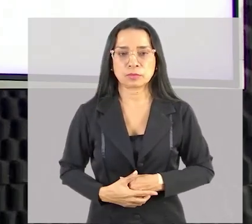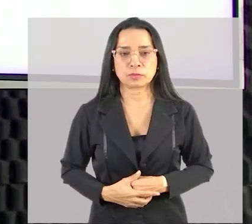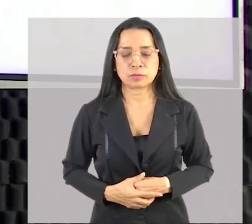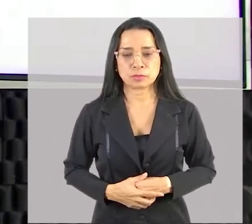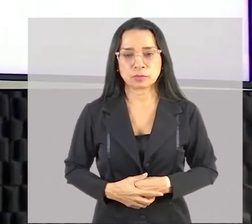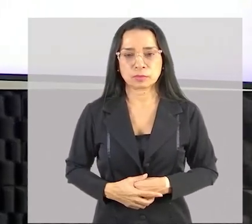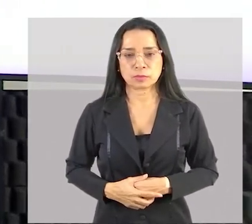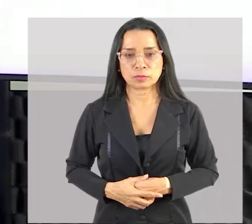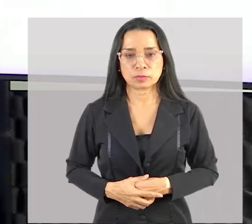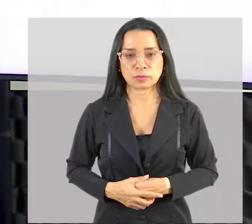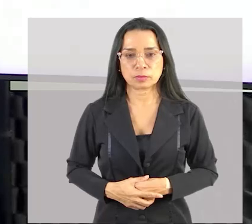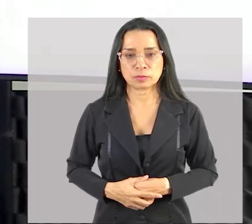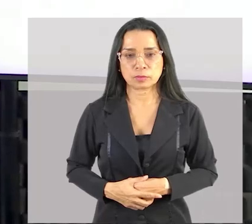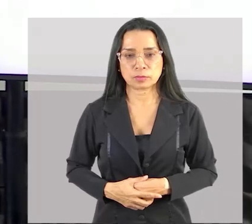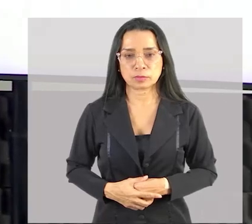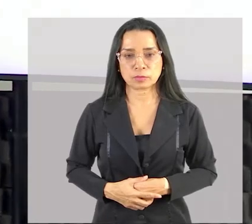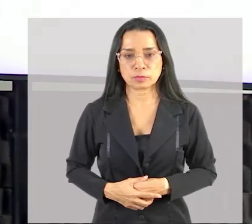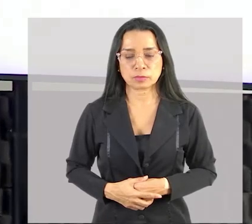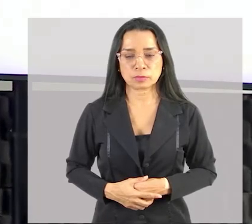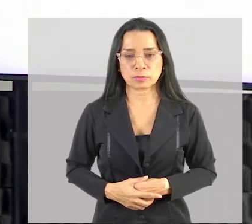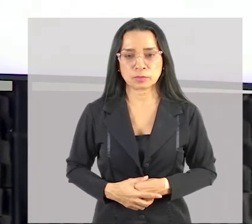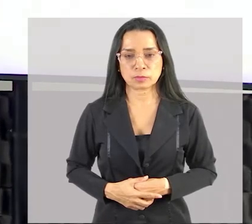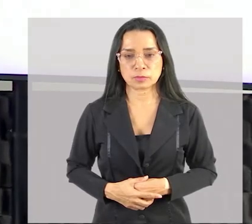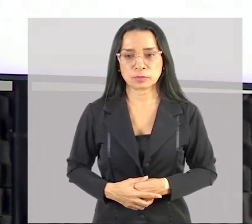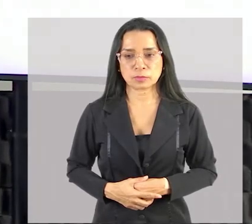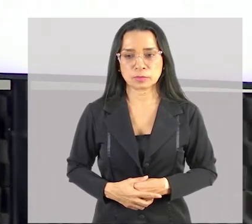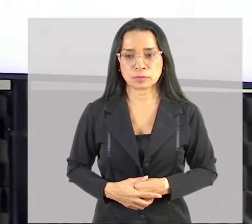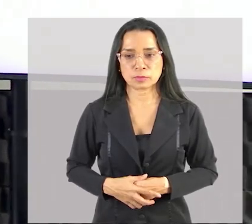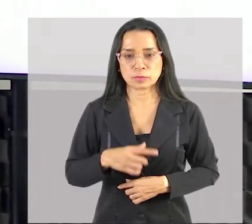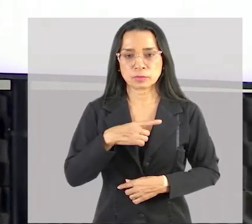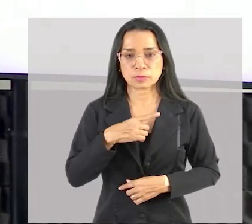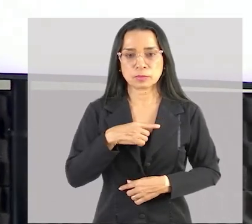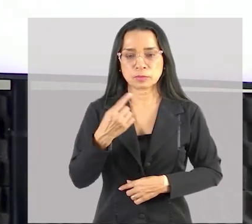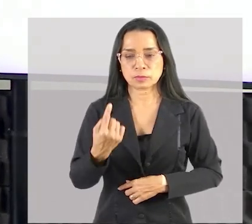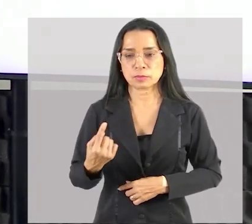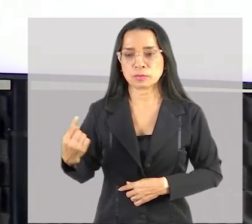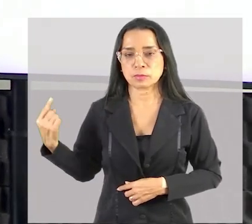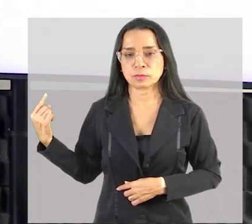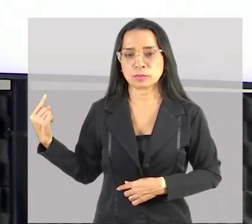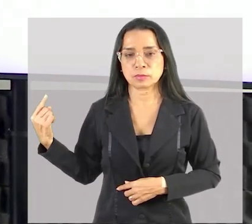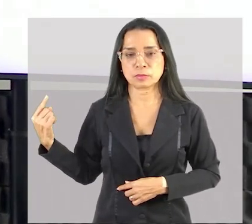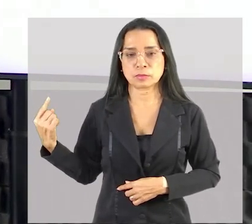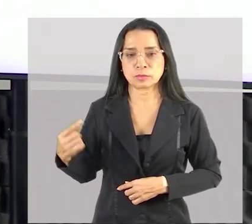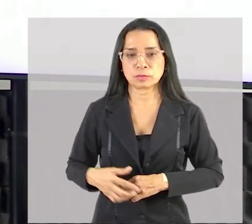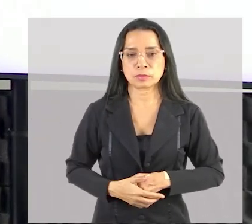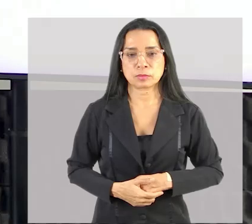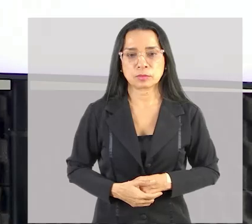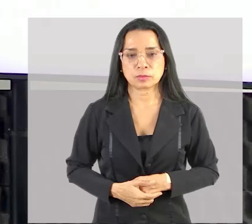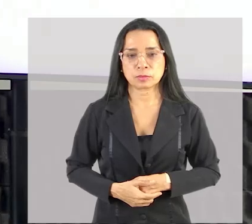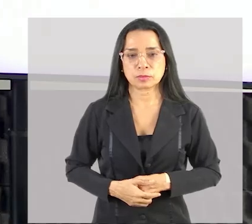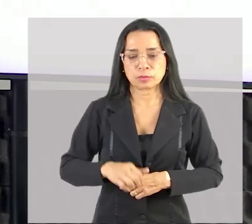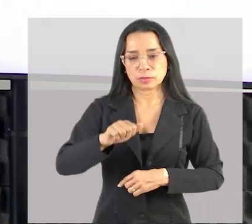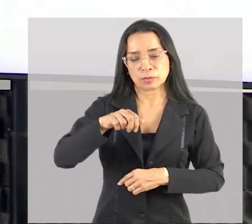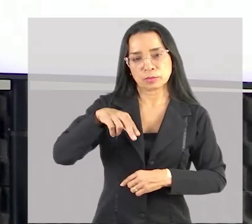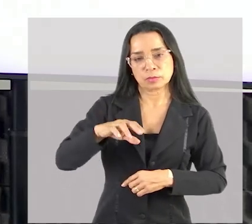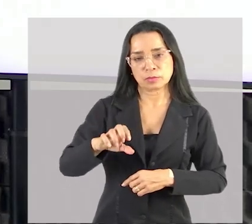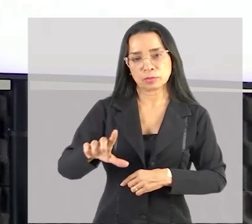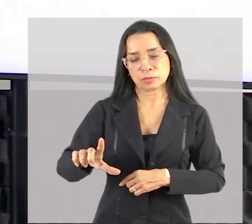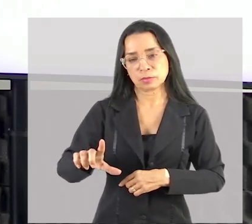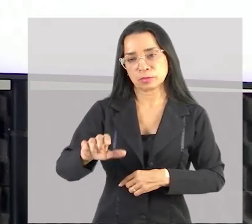Bem aqui você tem um anel aromático. Bem aqui você tem um anel aromático. Tudo